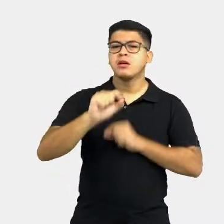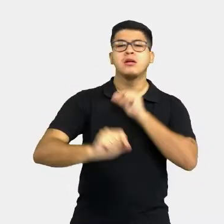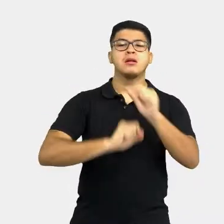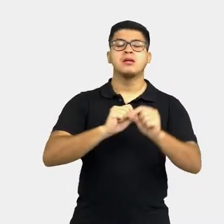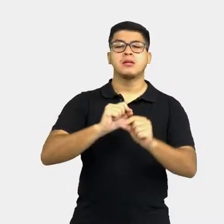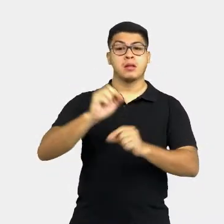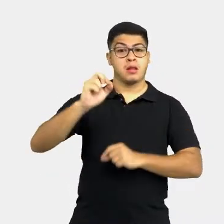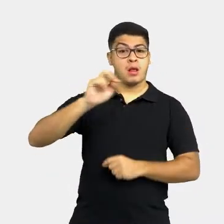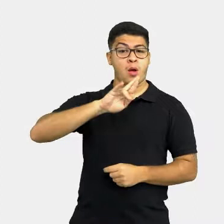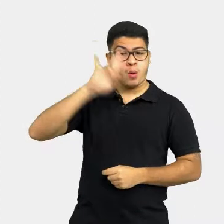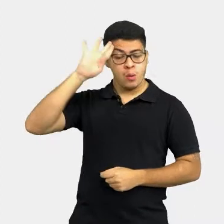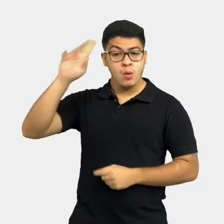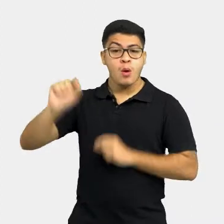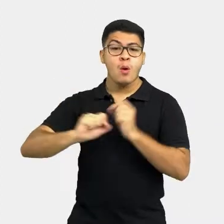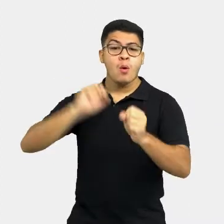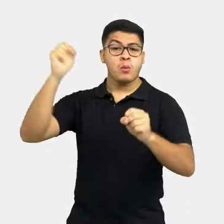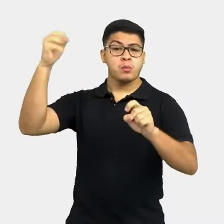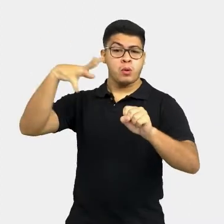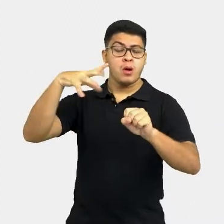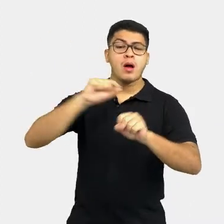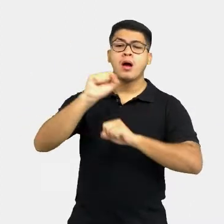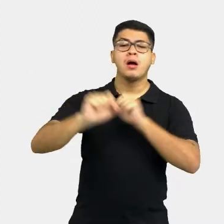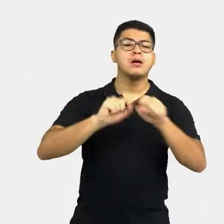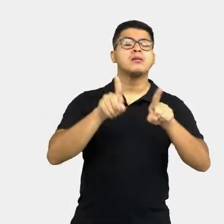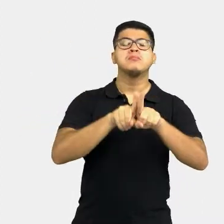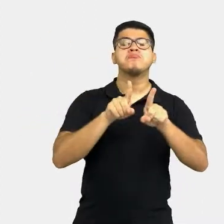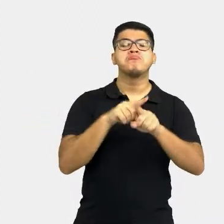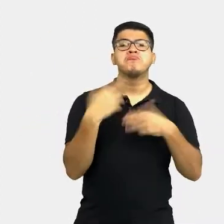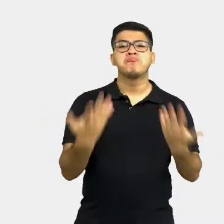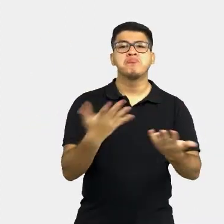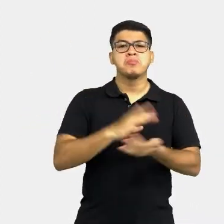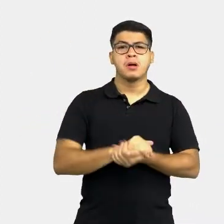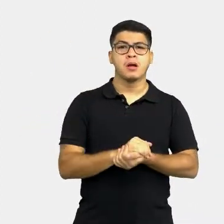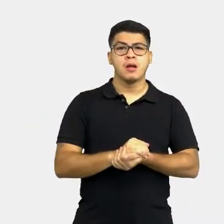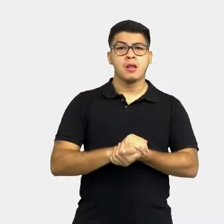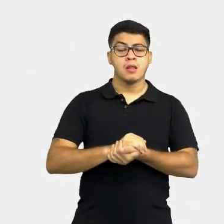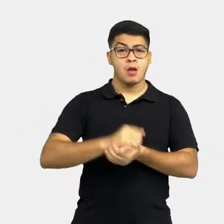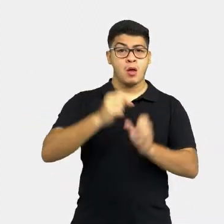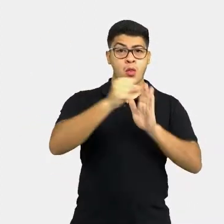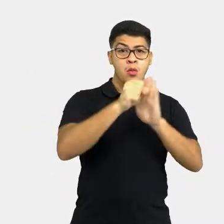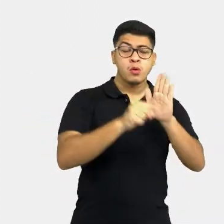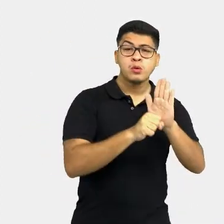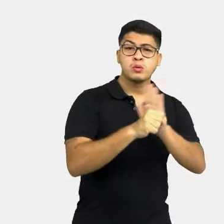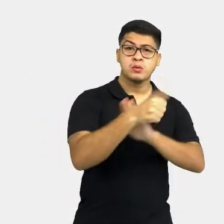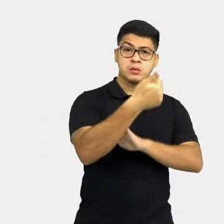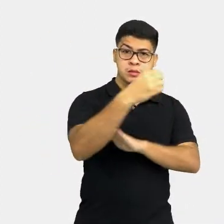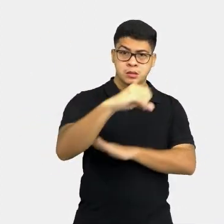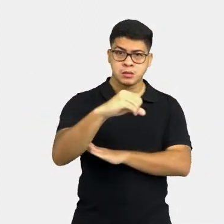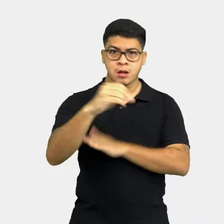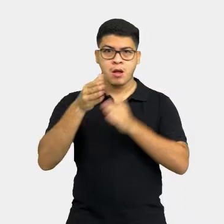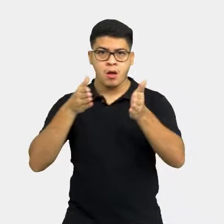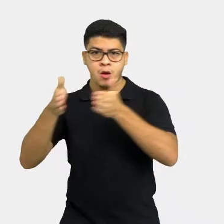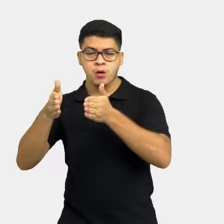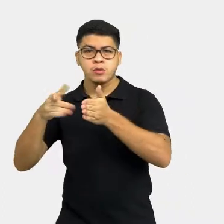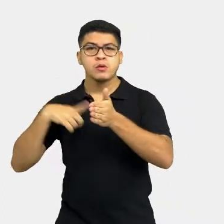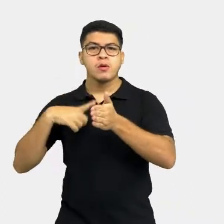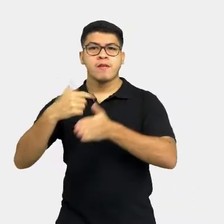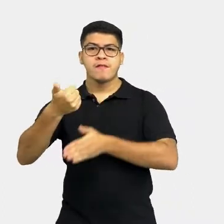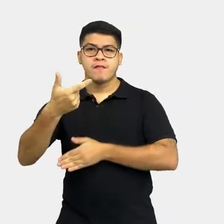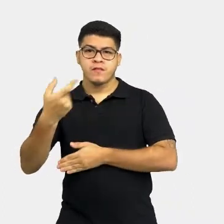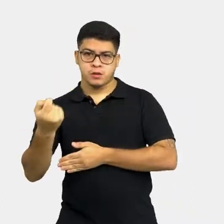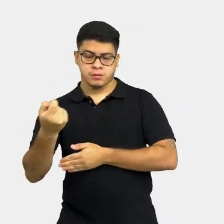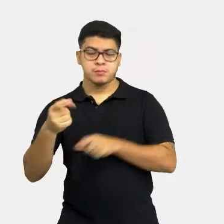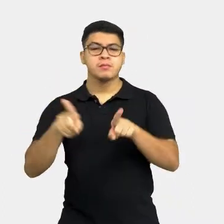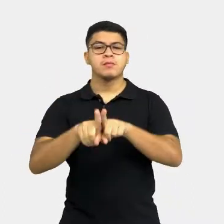iluminista é um dos pilares da crise da razão no final do século XIX e início do século XX. E